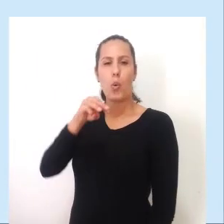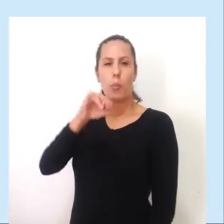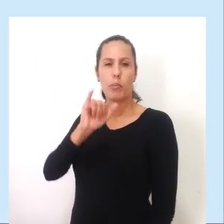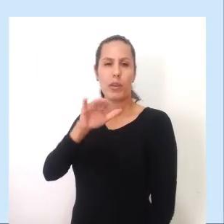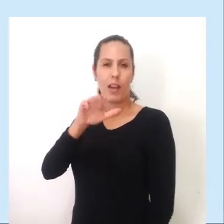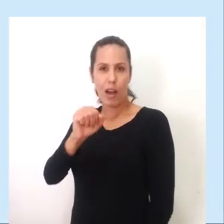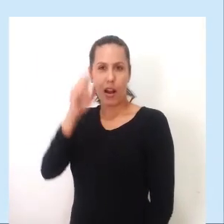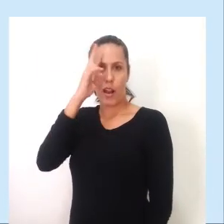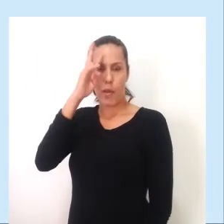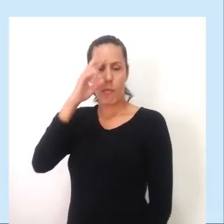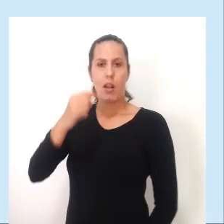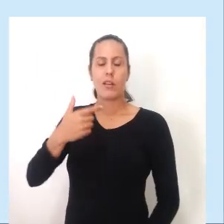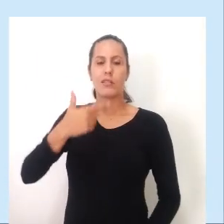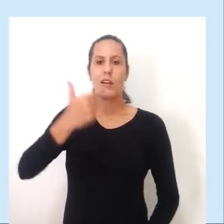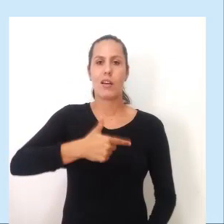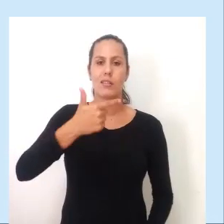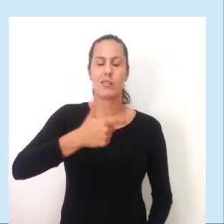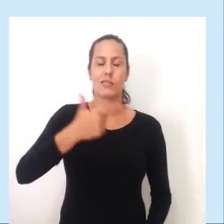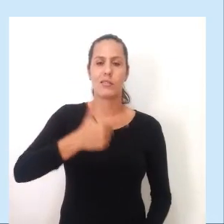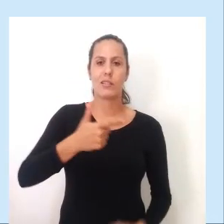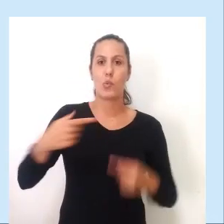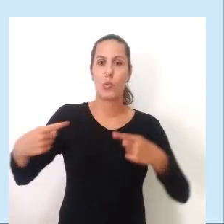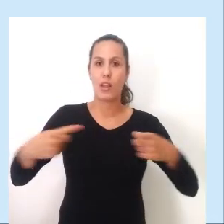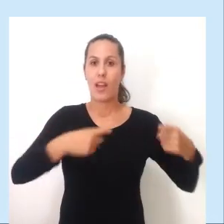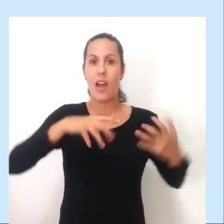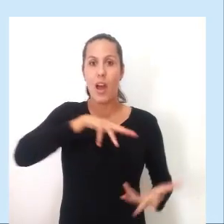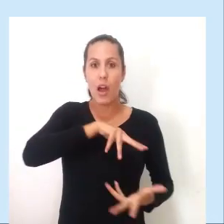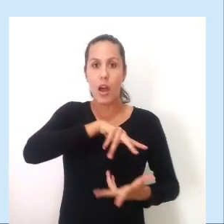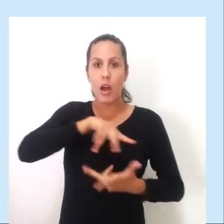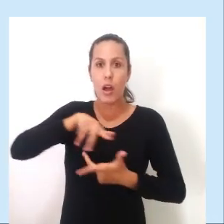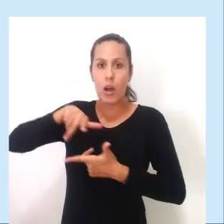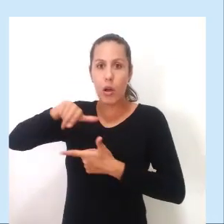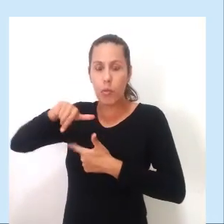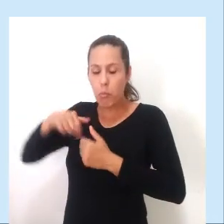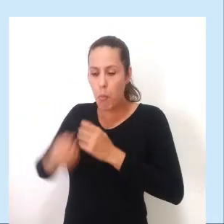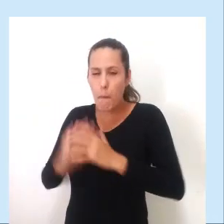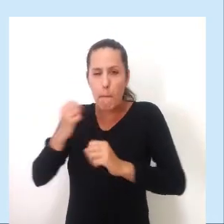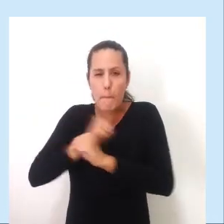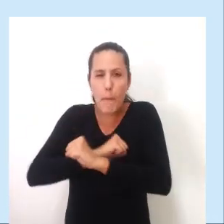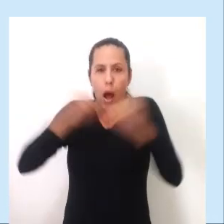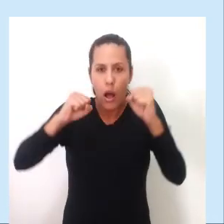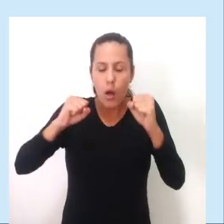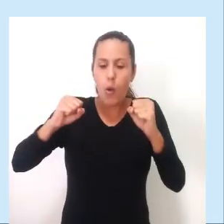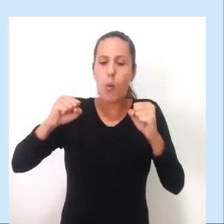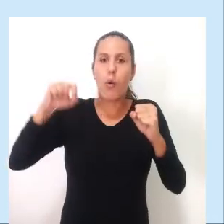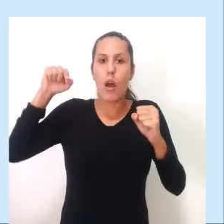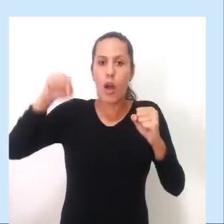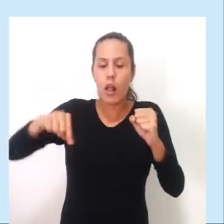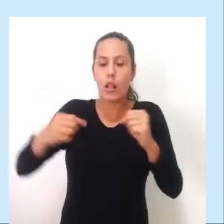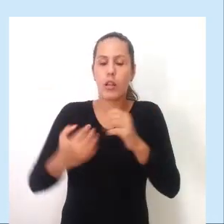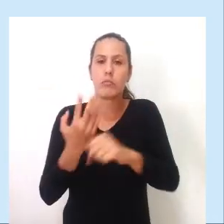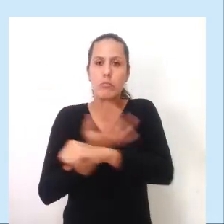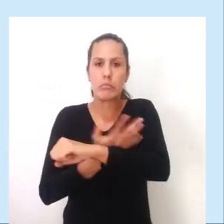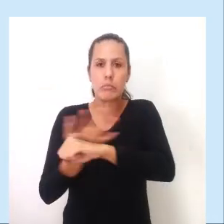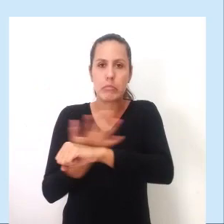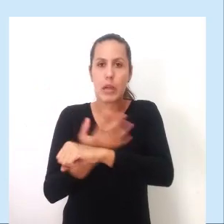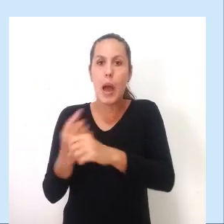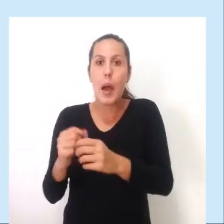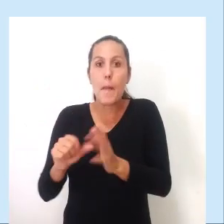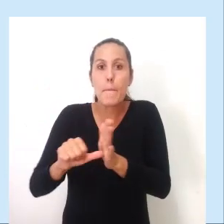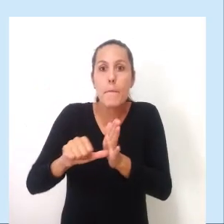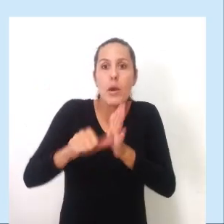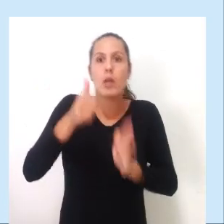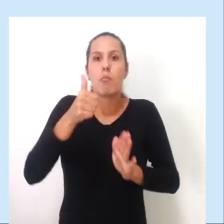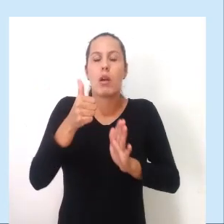na Segunda Guerra Mundial, vocês acreditam que o ginkgo biloba foi a primeira vegetação